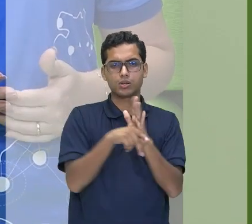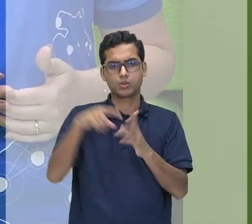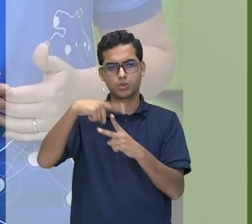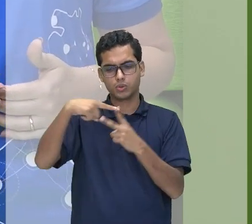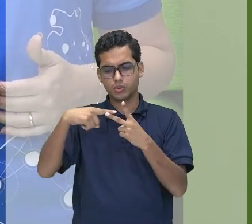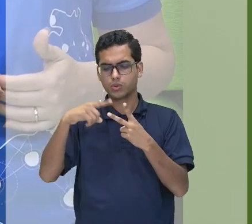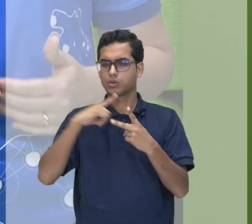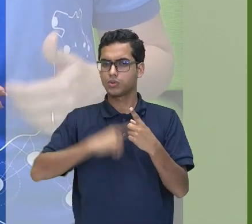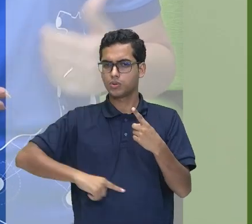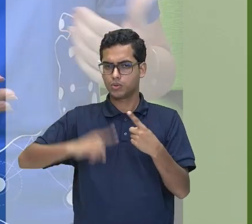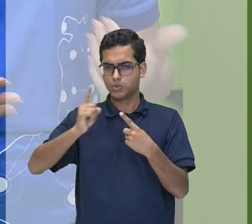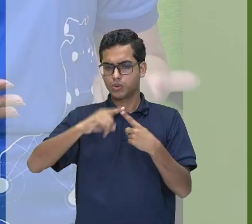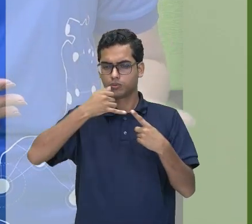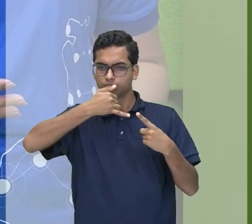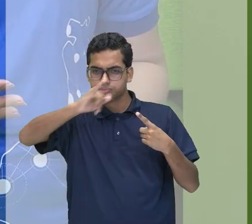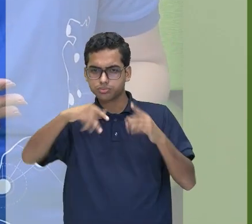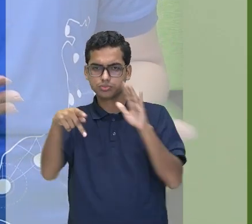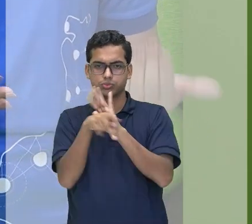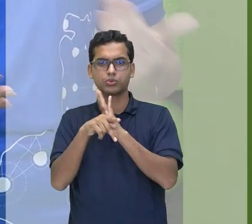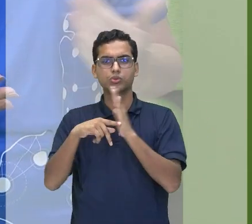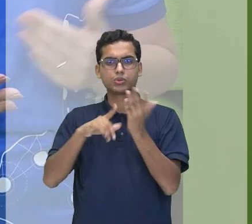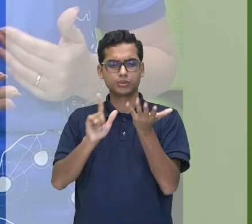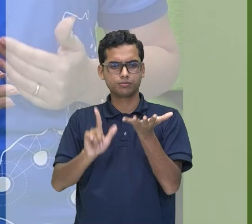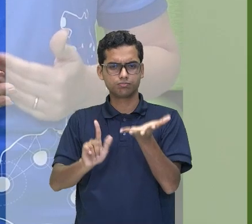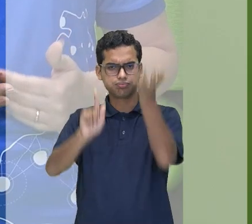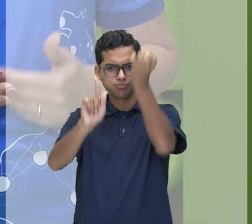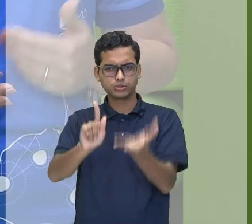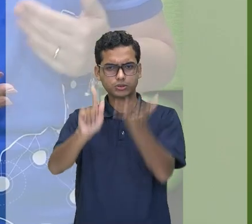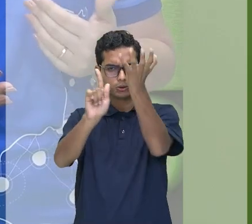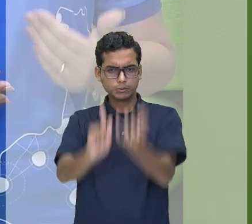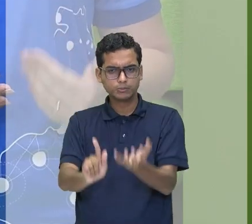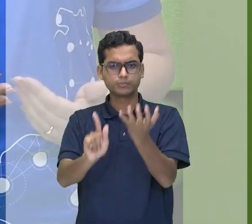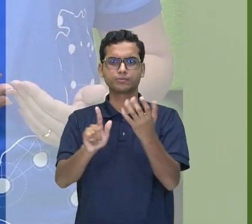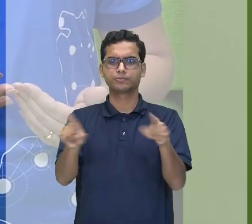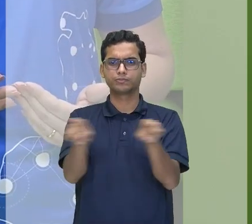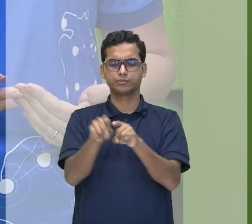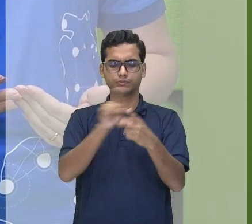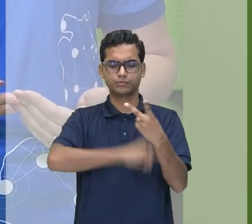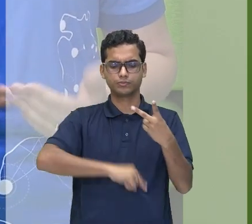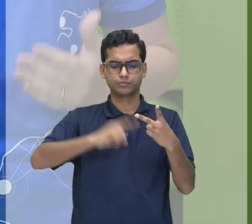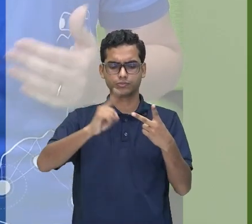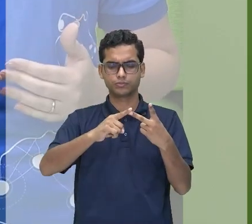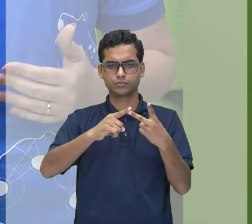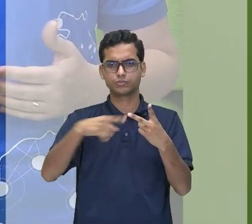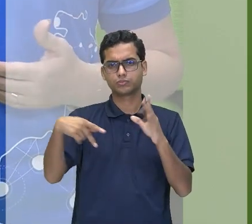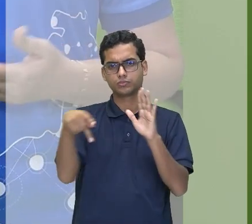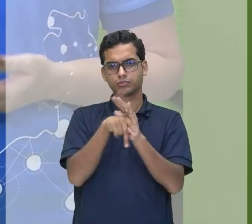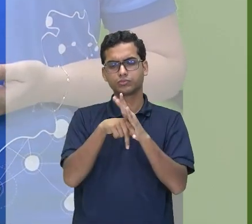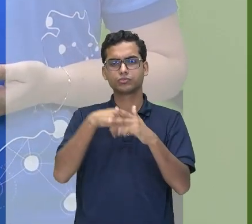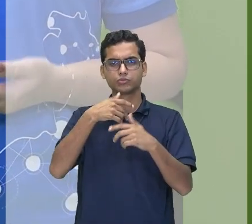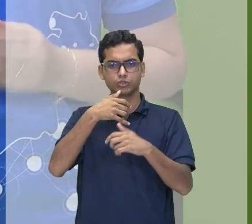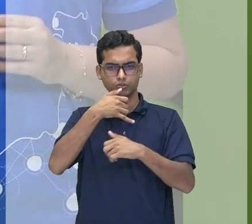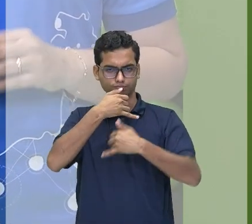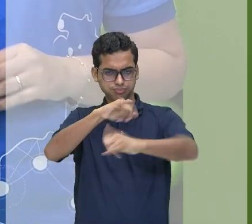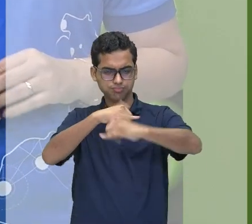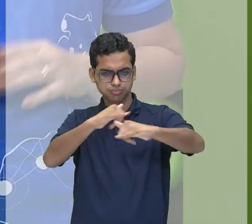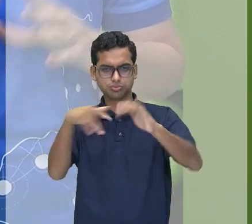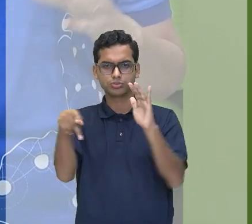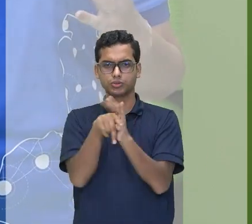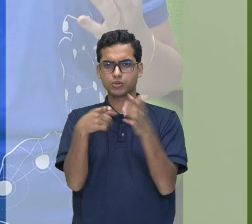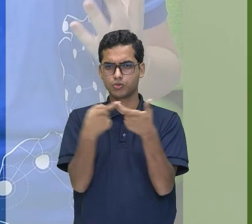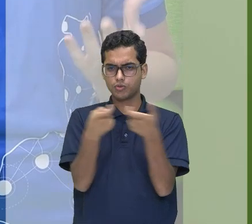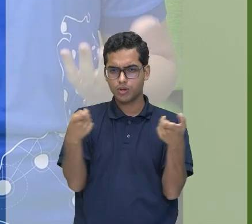mecânicas, a energia potencial gravitacional e a potencial elástica, tá? Então a gente viu aí, acabou de